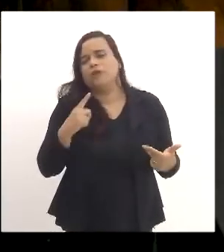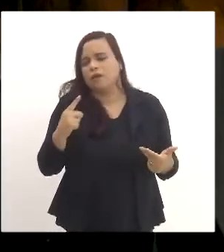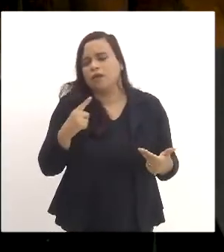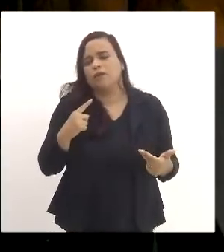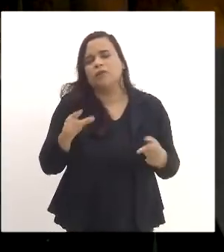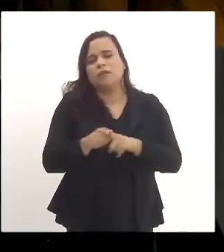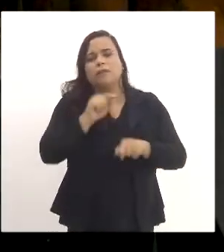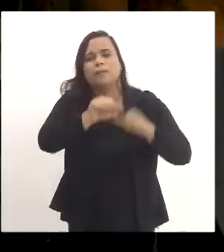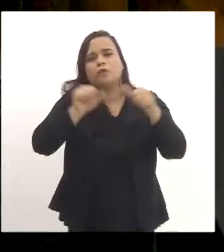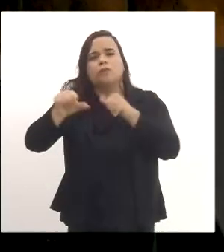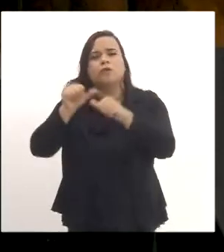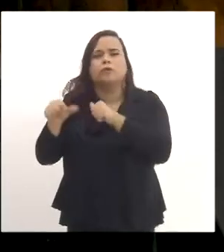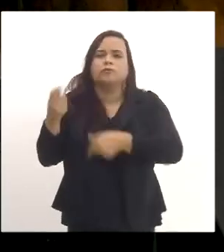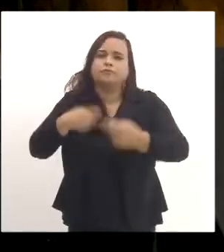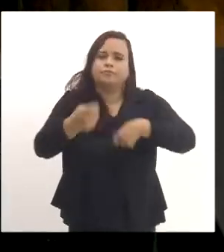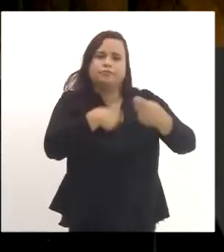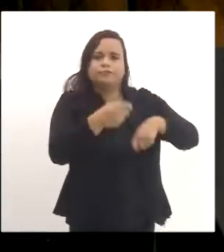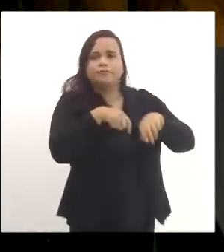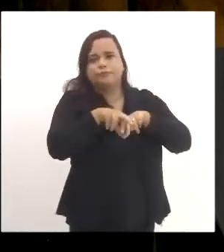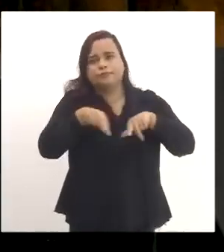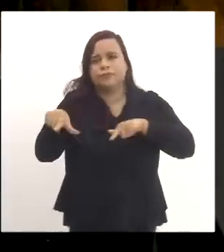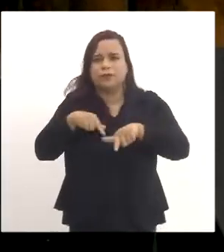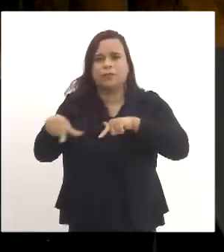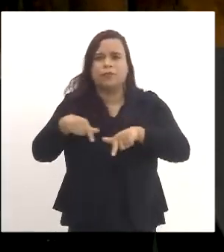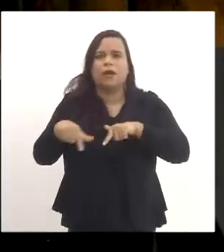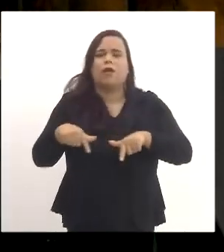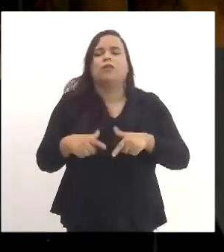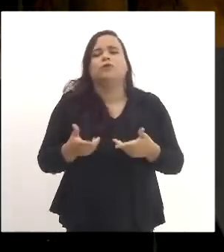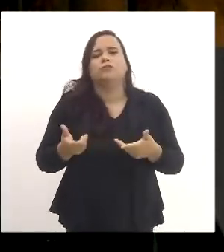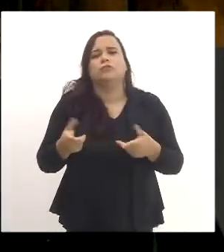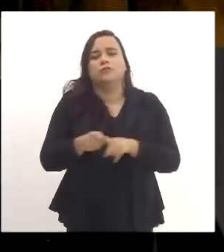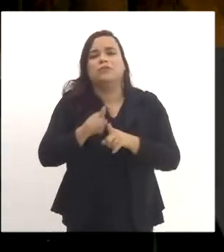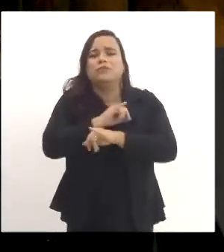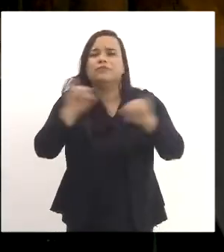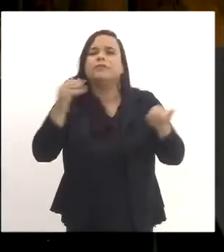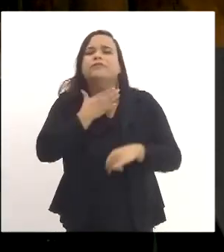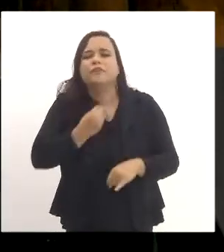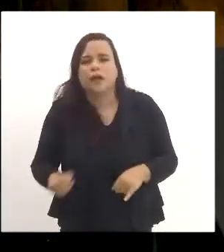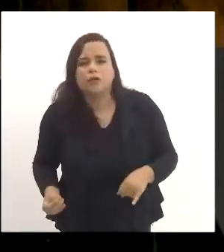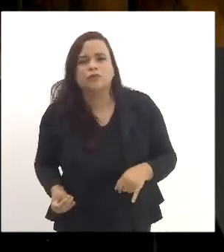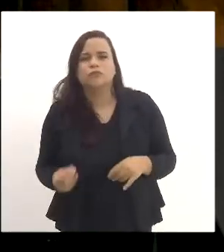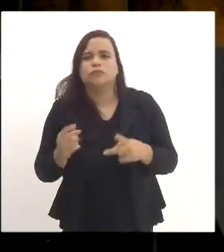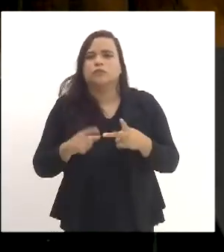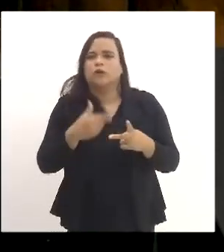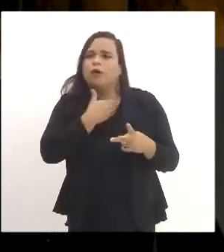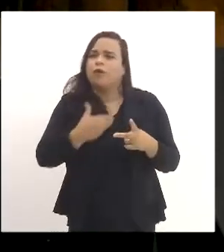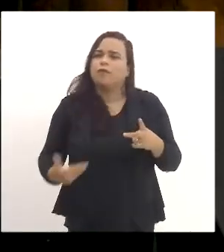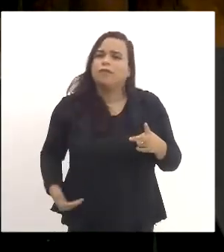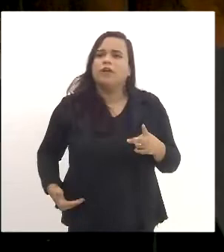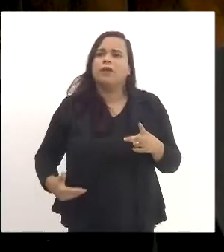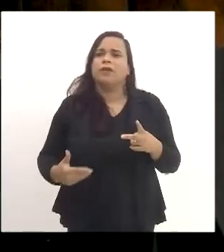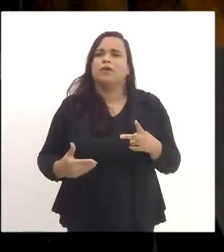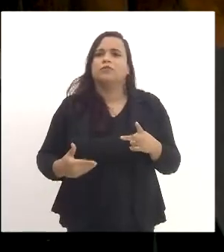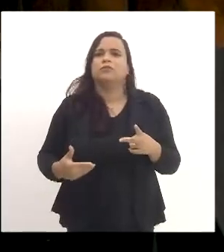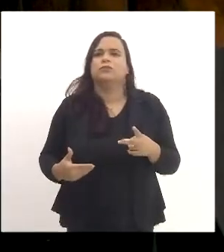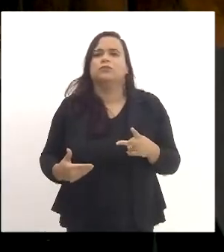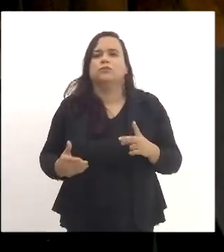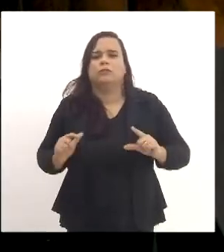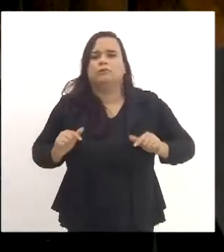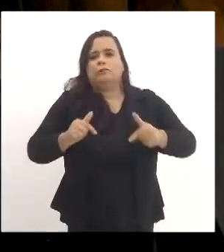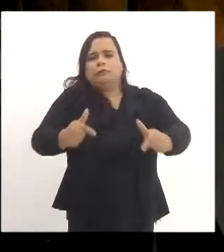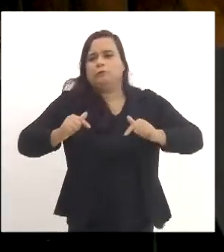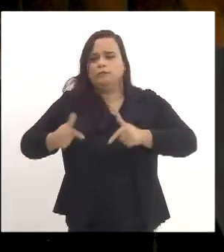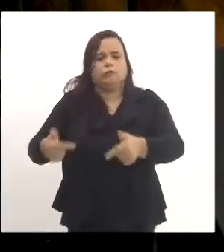as mudanças nos mercados de trabalho, as fake news, governos populistas e reacionários